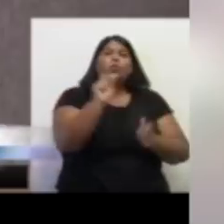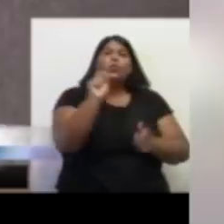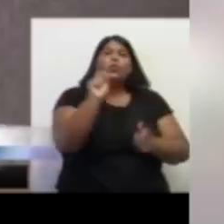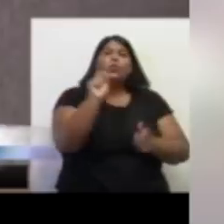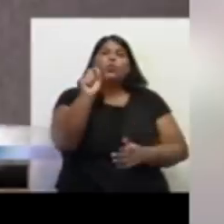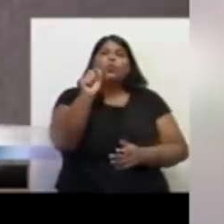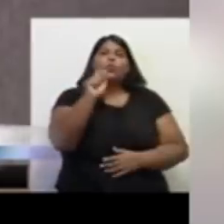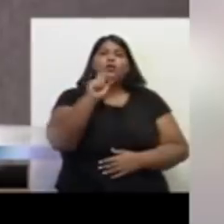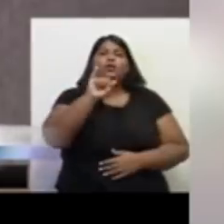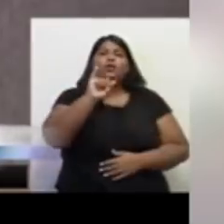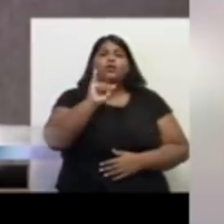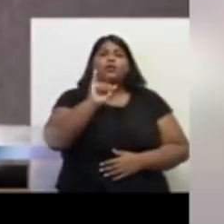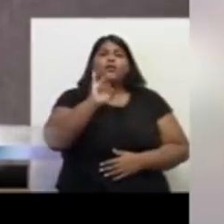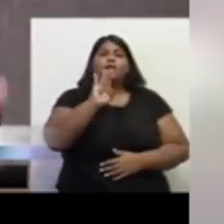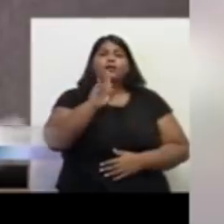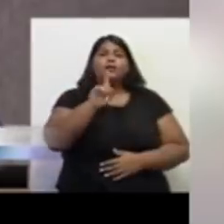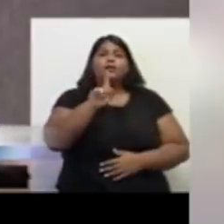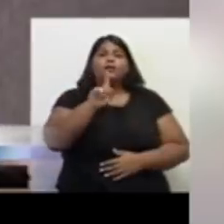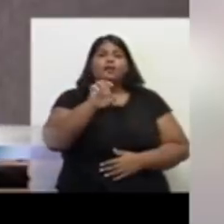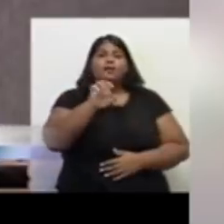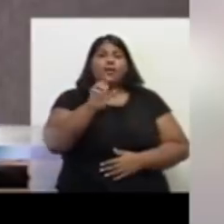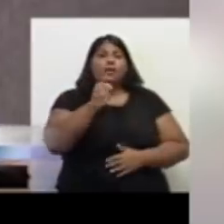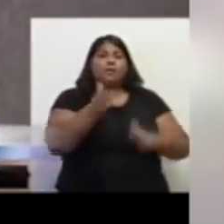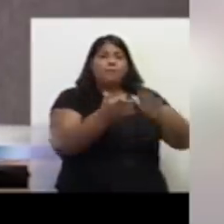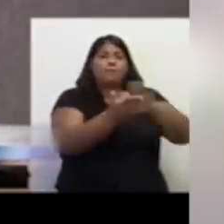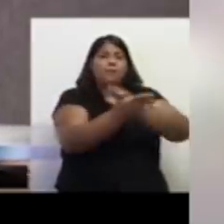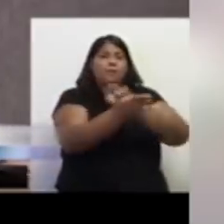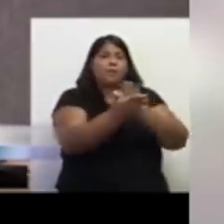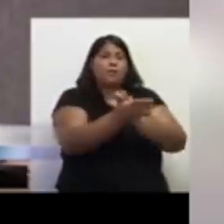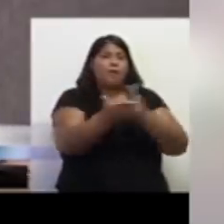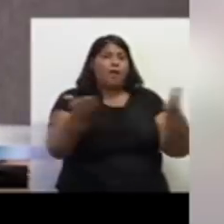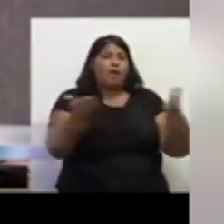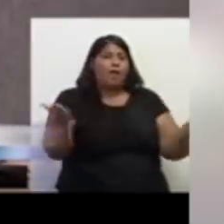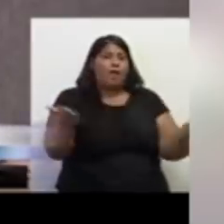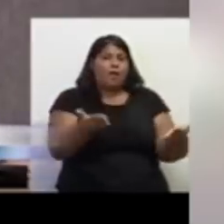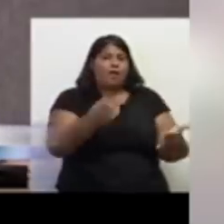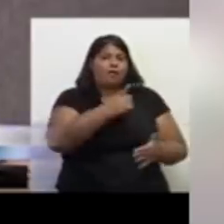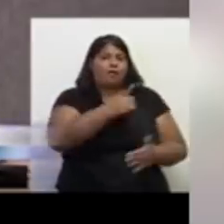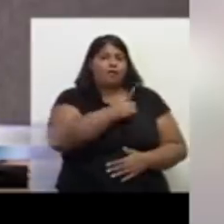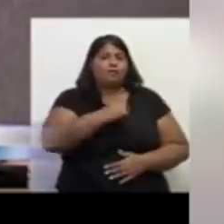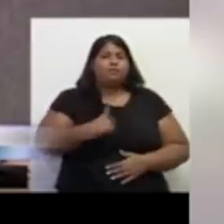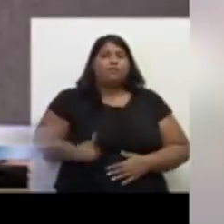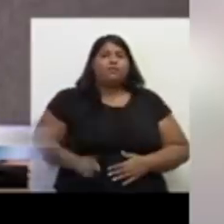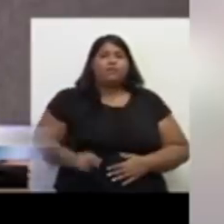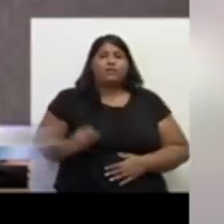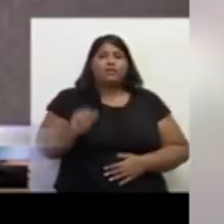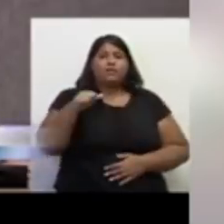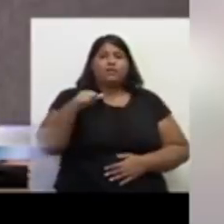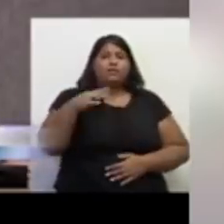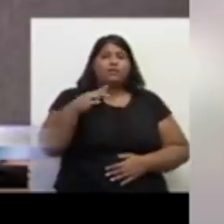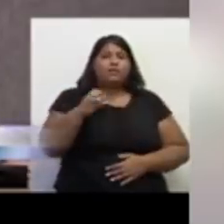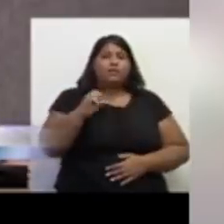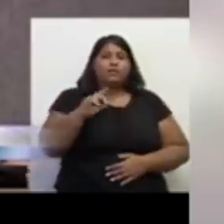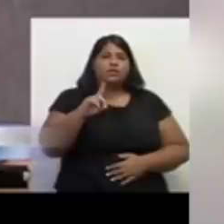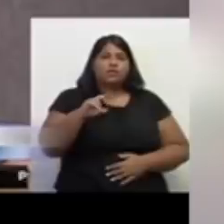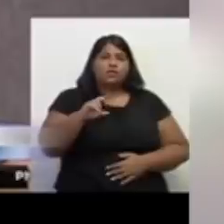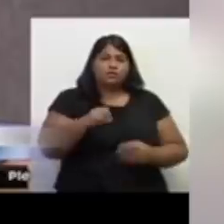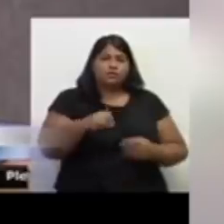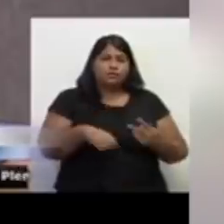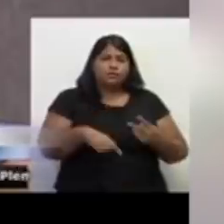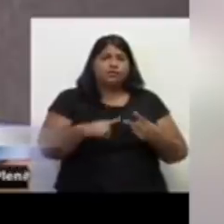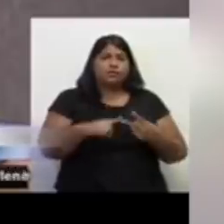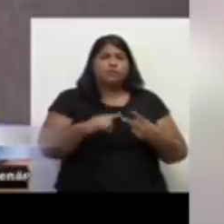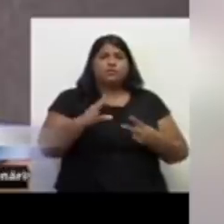IBGE acabou de publicar. Deputado Antônio Coelho, deputada Clarissa Técio,